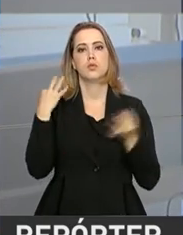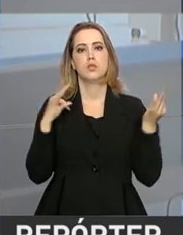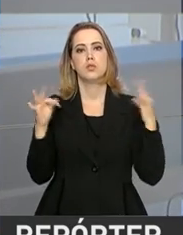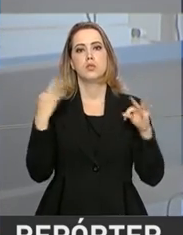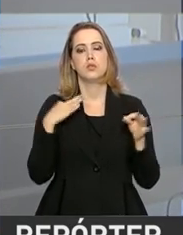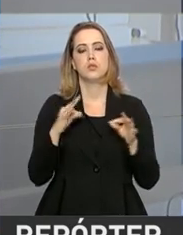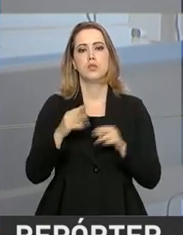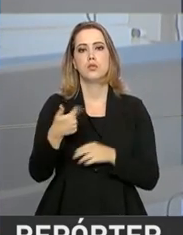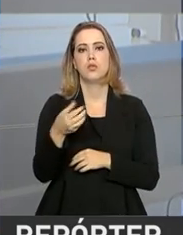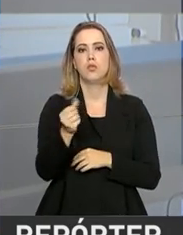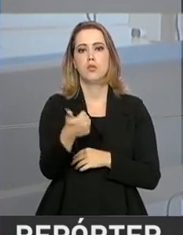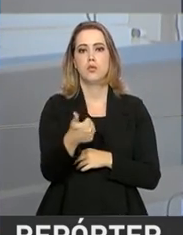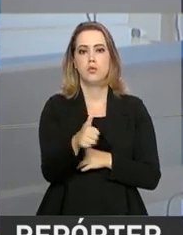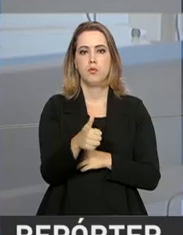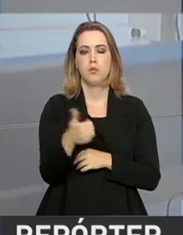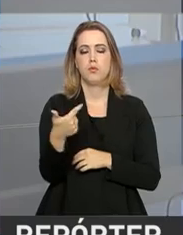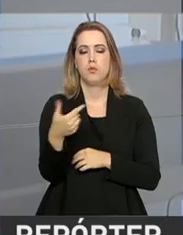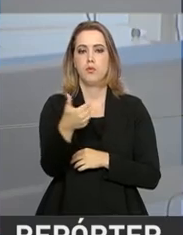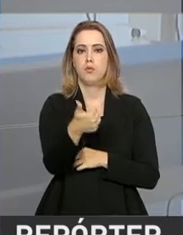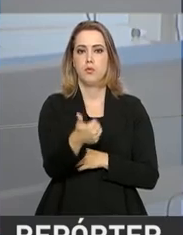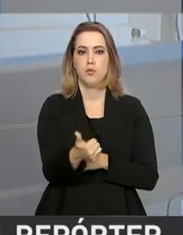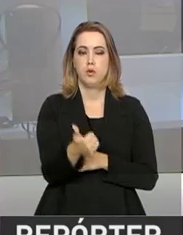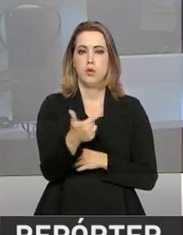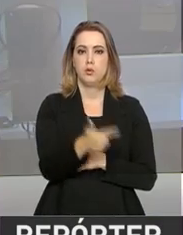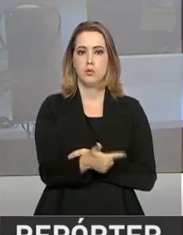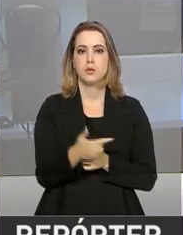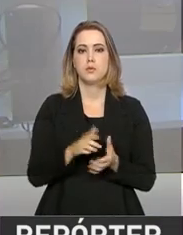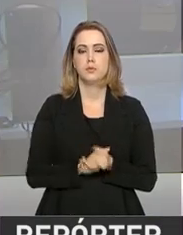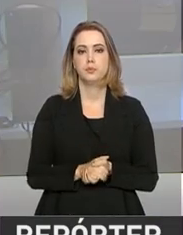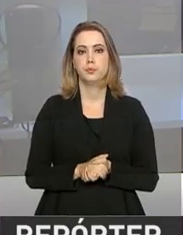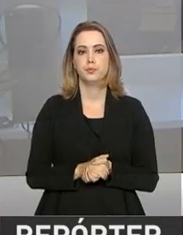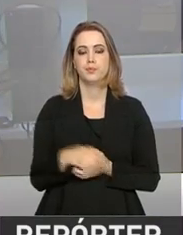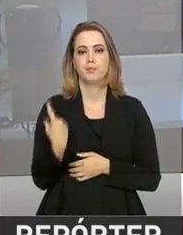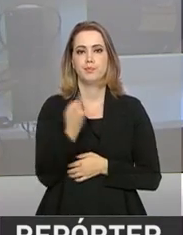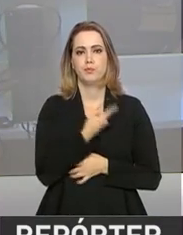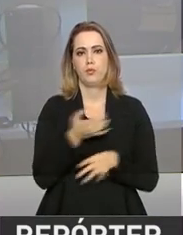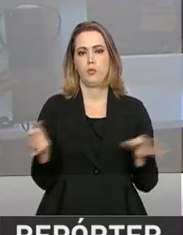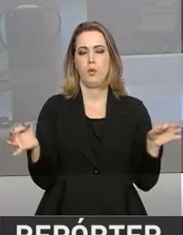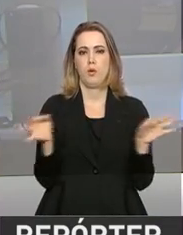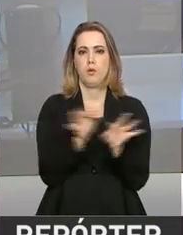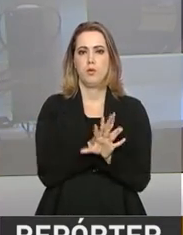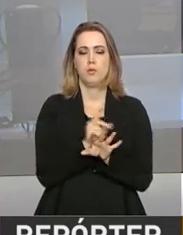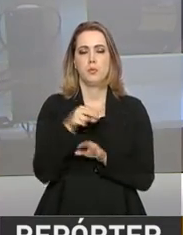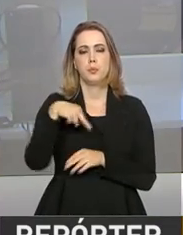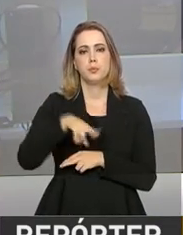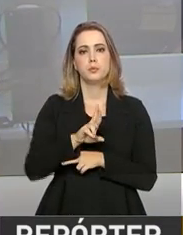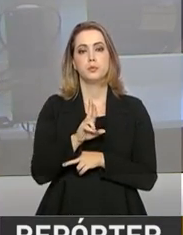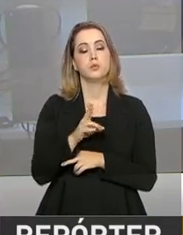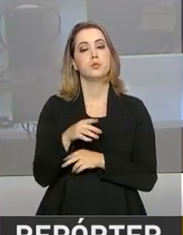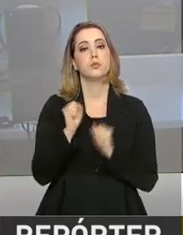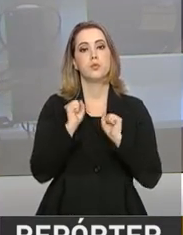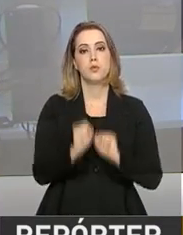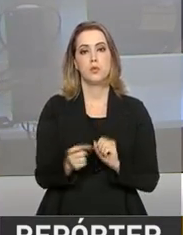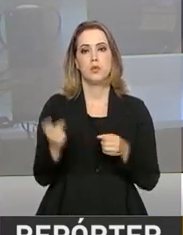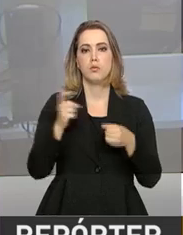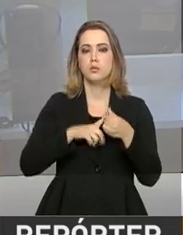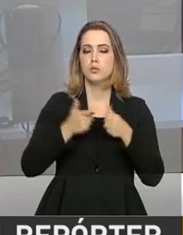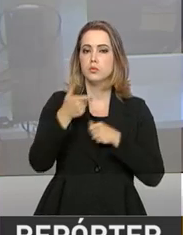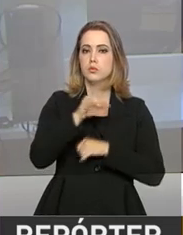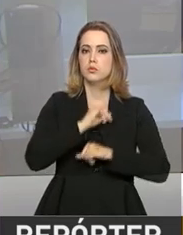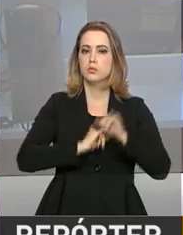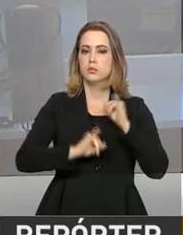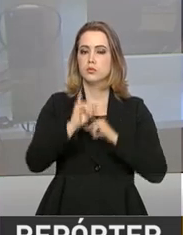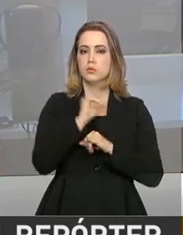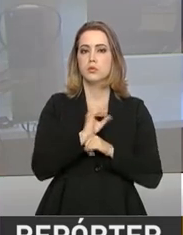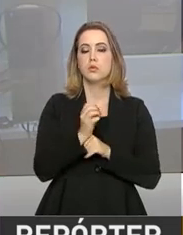Turismo entre 2011 e 2012. E aqui termina esta edição do Repórter NBR. Podemos voltar a qualquer momento com